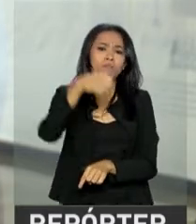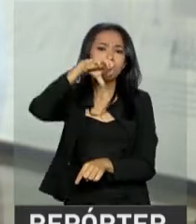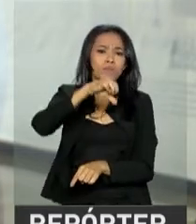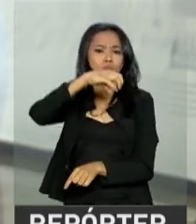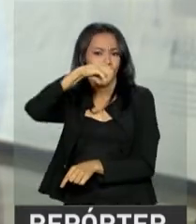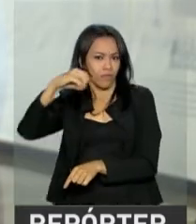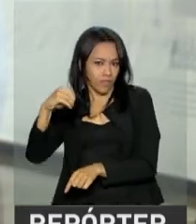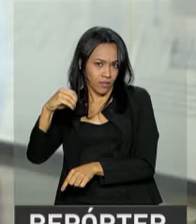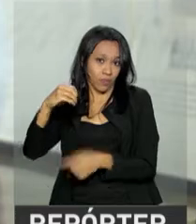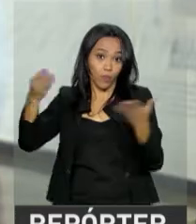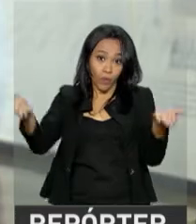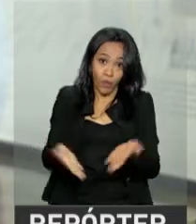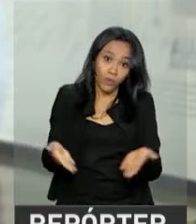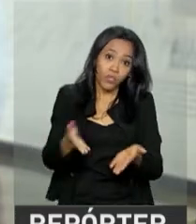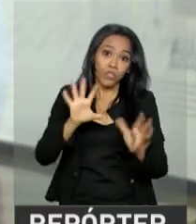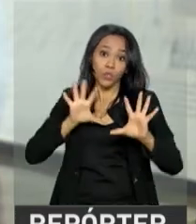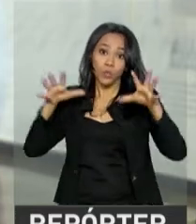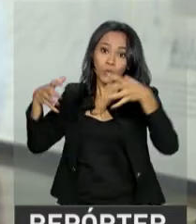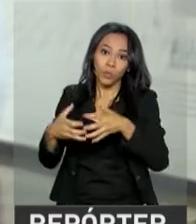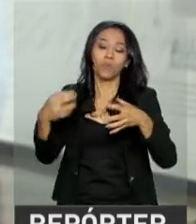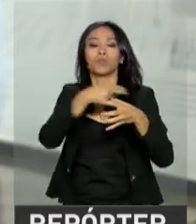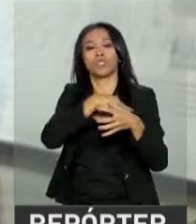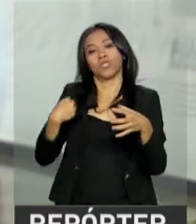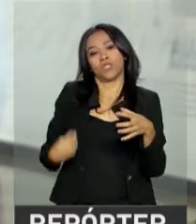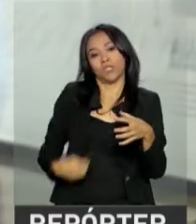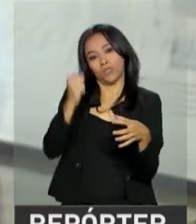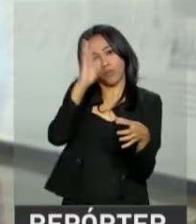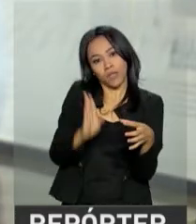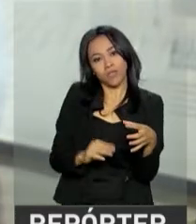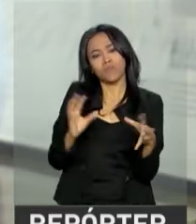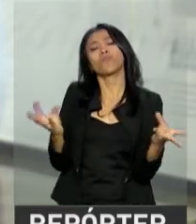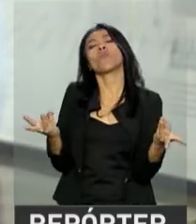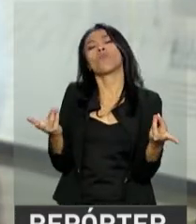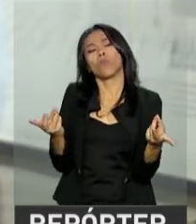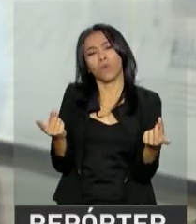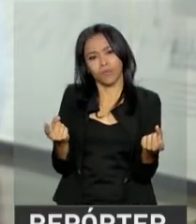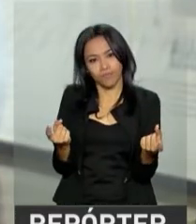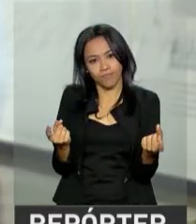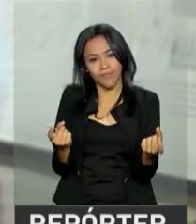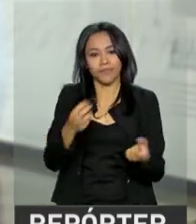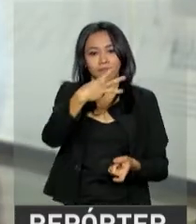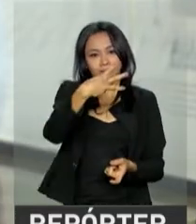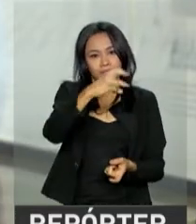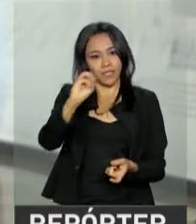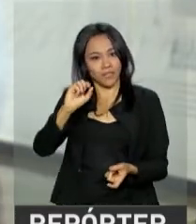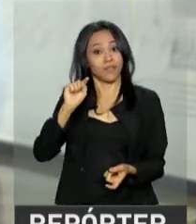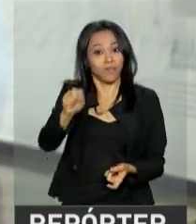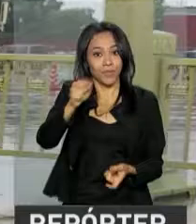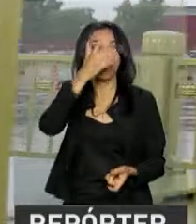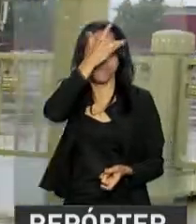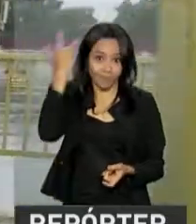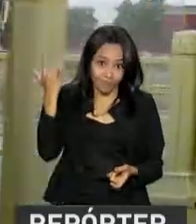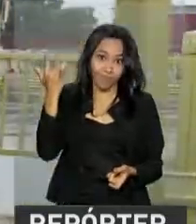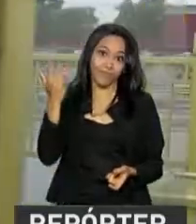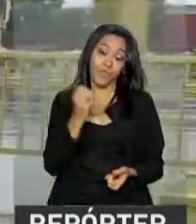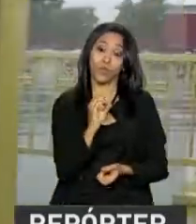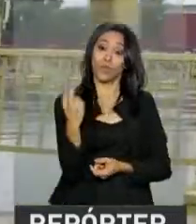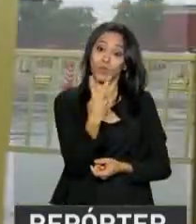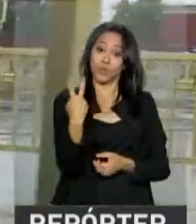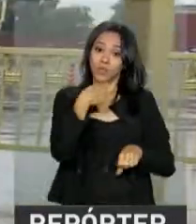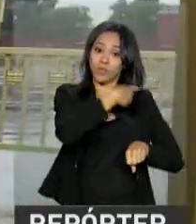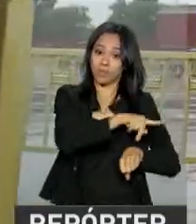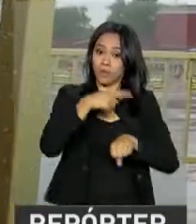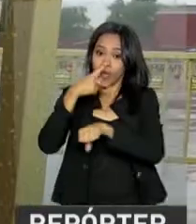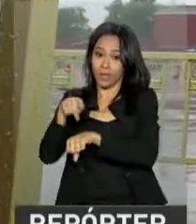estimativa é que a comunidade chinesa no brasil some aproximadamente 300 mil pessoas os dois países também